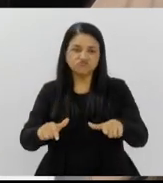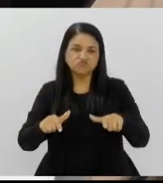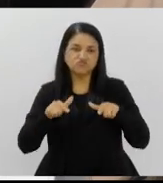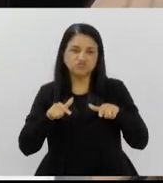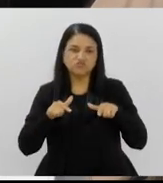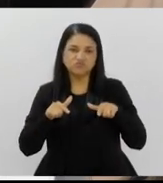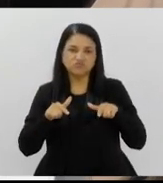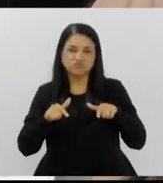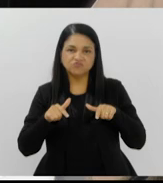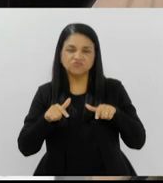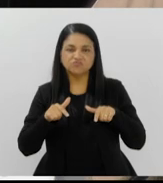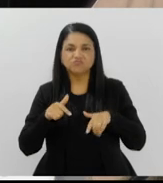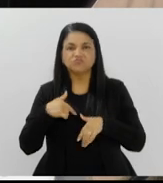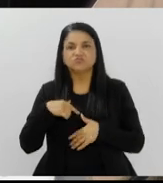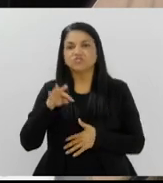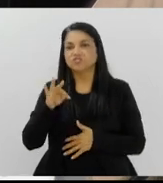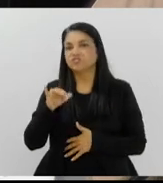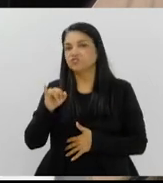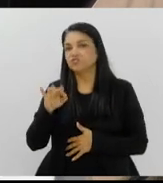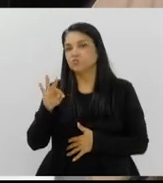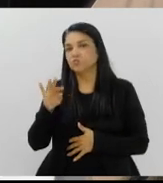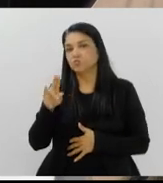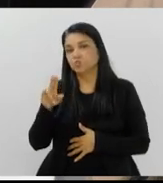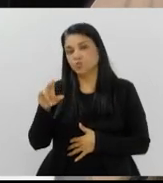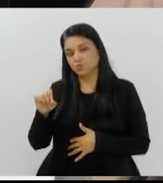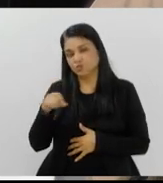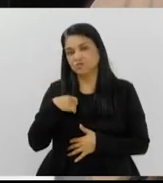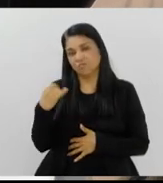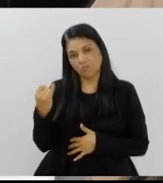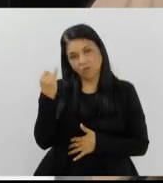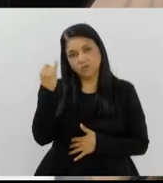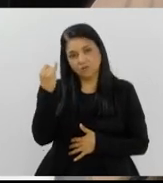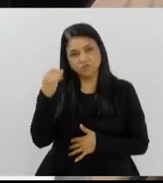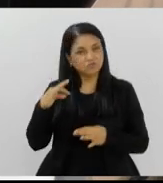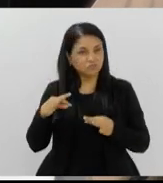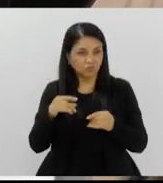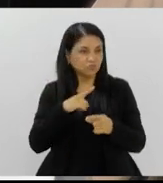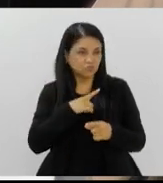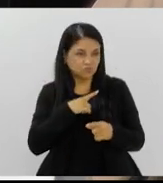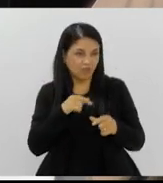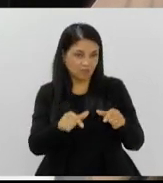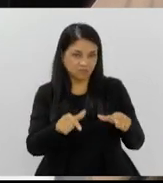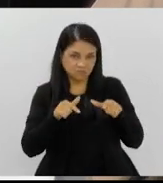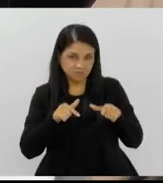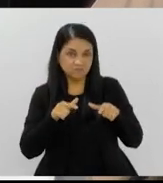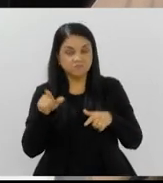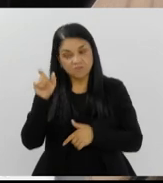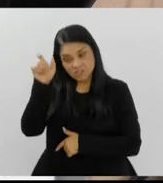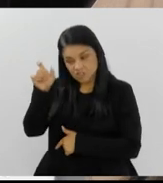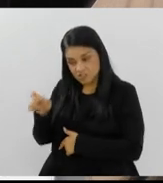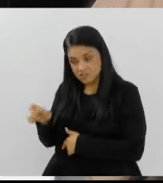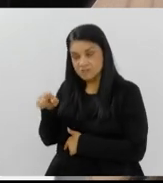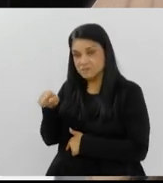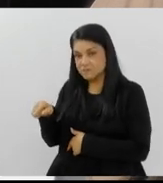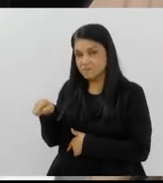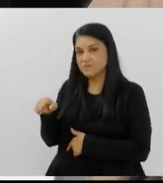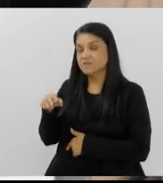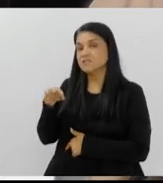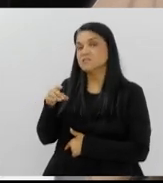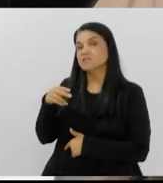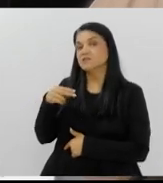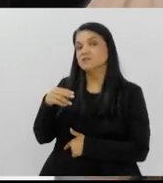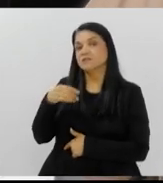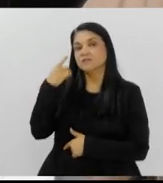títulos importantes? São títulos relevantes? São, sim, todos aqui têm títulos. Mas percebam que a Tia Ju, eu falei para a Tia Ju, somos